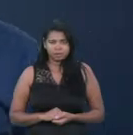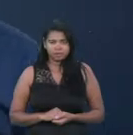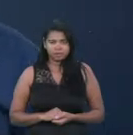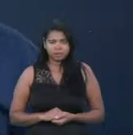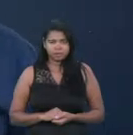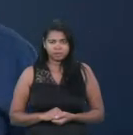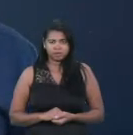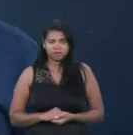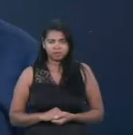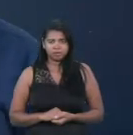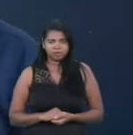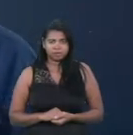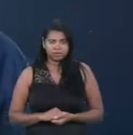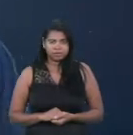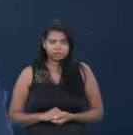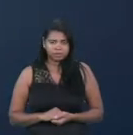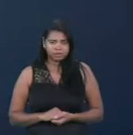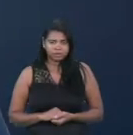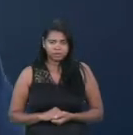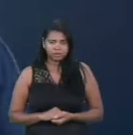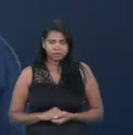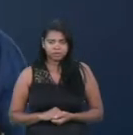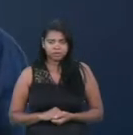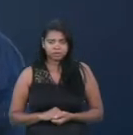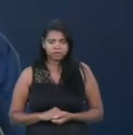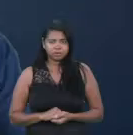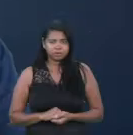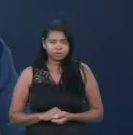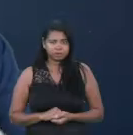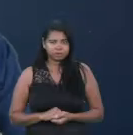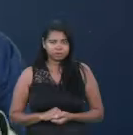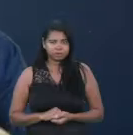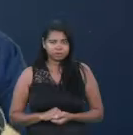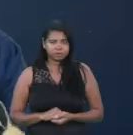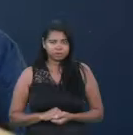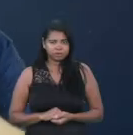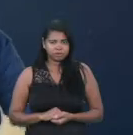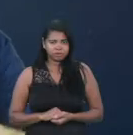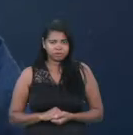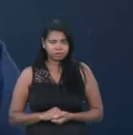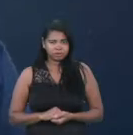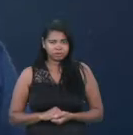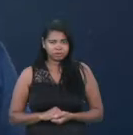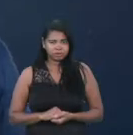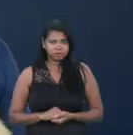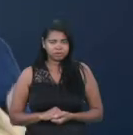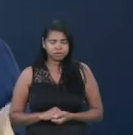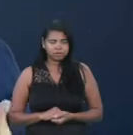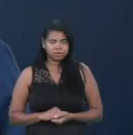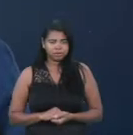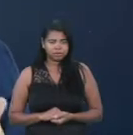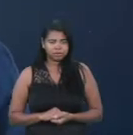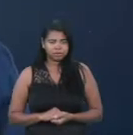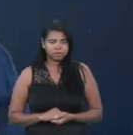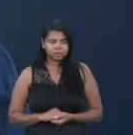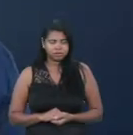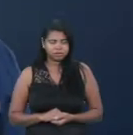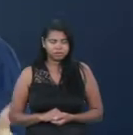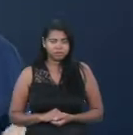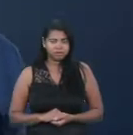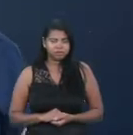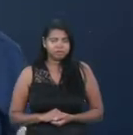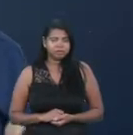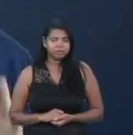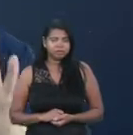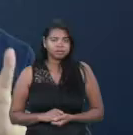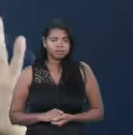velocidade dividida pelo raio. O que vai acontecer é que você agora pode igualar ou isolar uma dessas letras, de maneira que você não precisa sair decorando